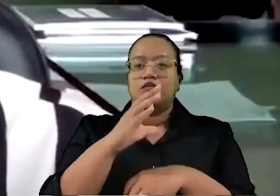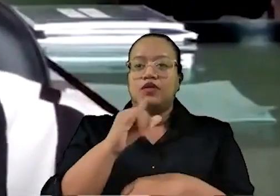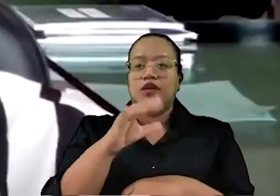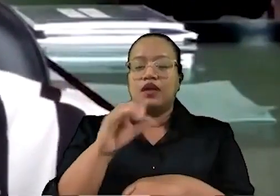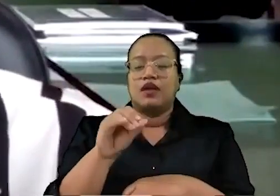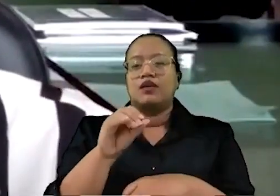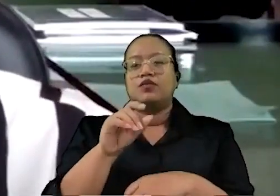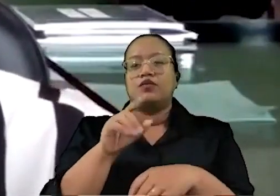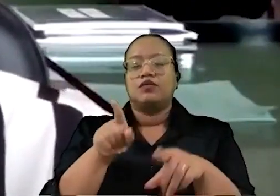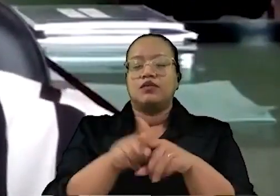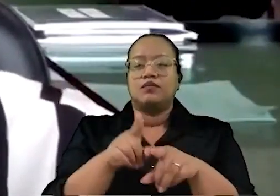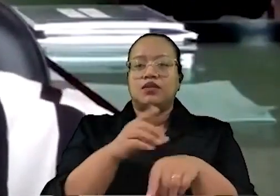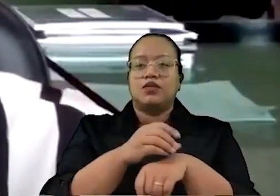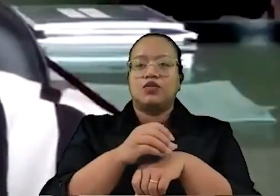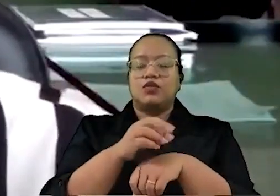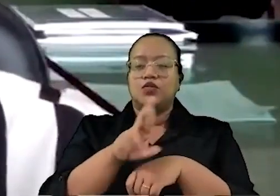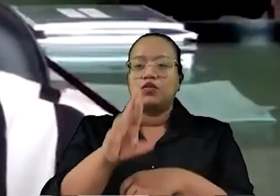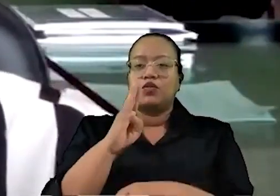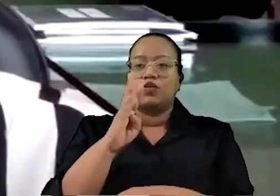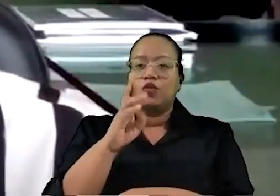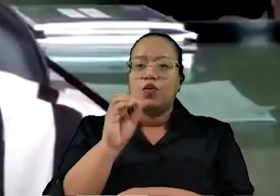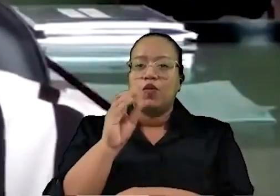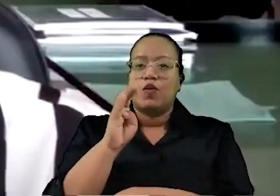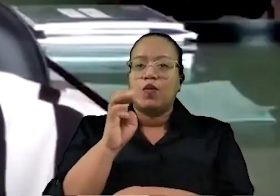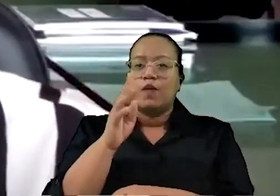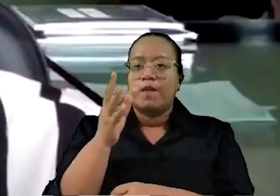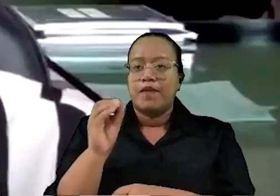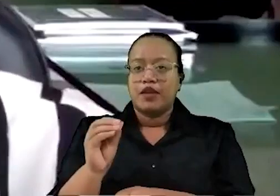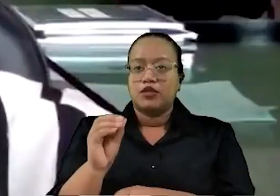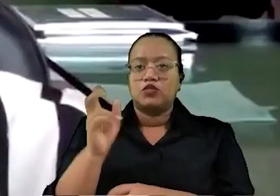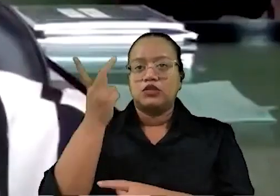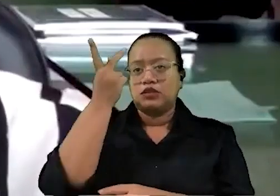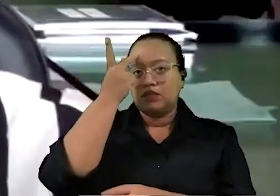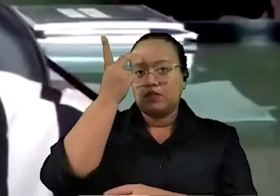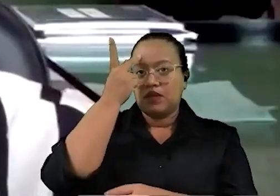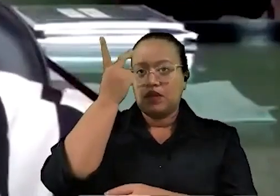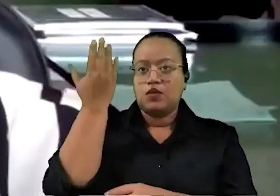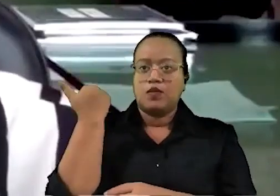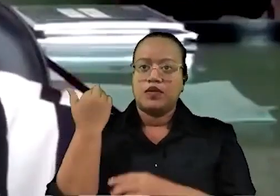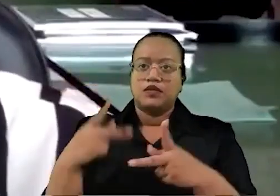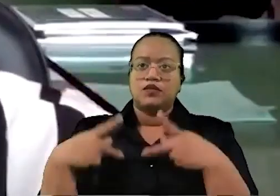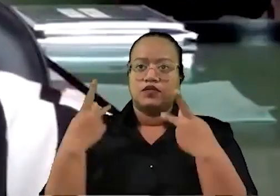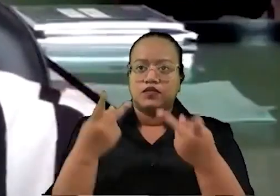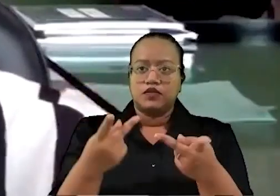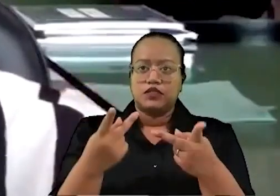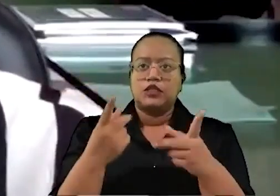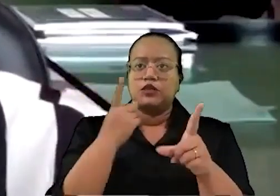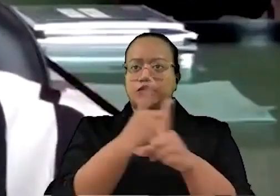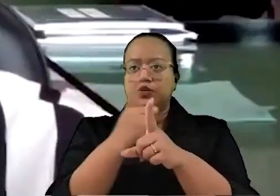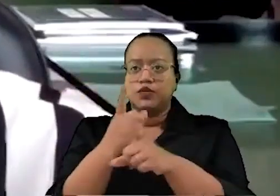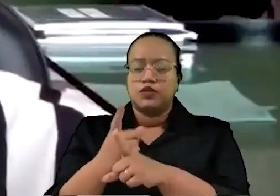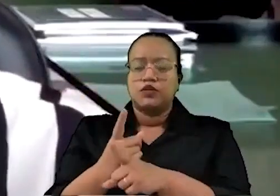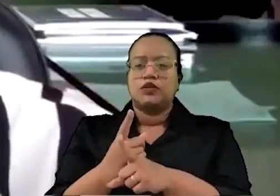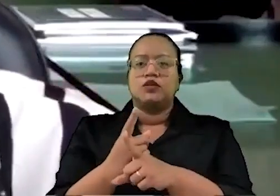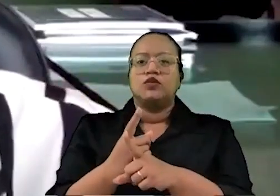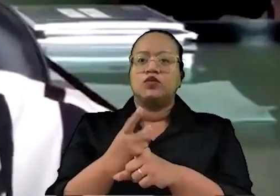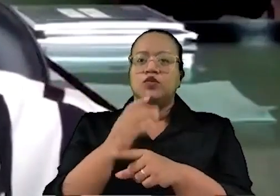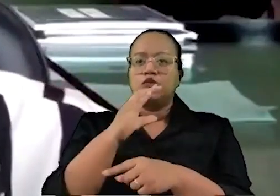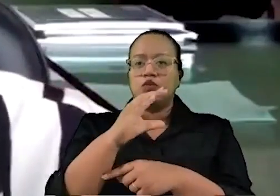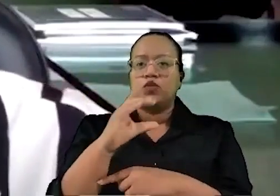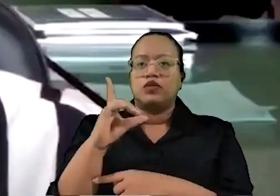de conhecer em São Paulo, quando estive conhecendo as instalações da Coordenação dos Juizados Especiais